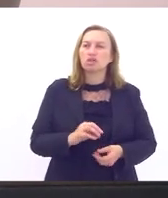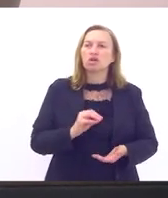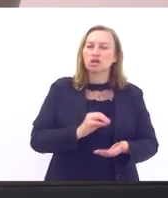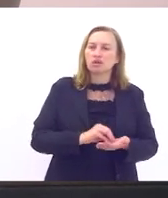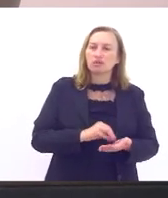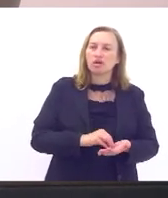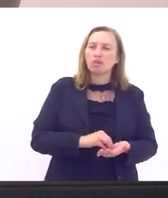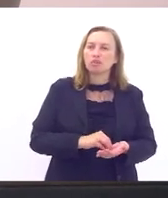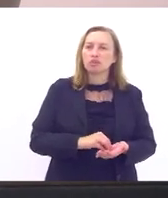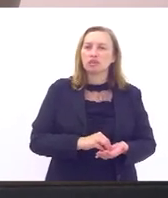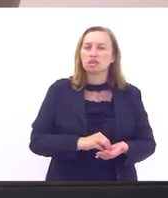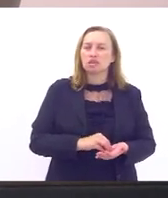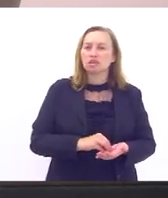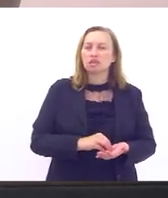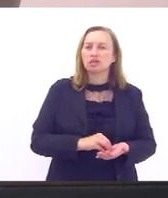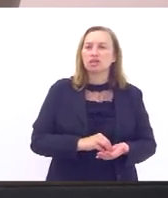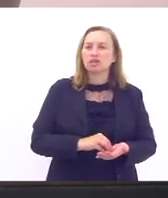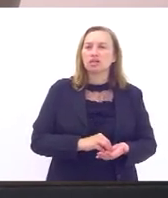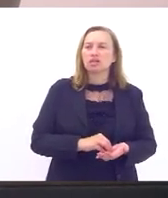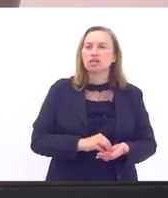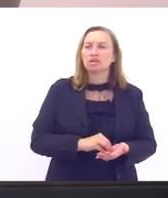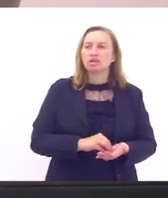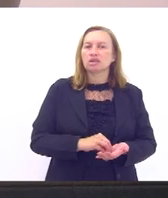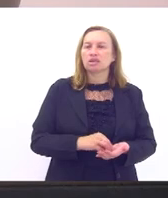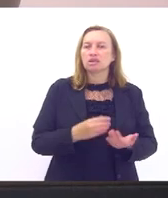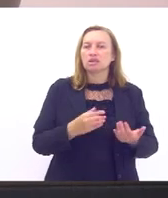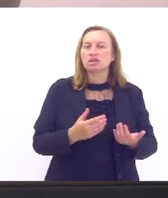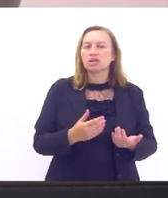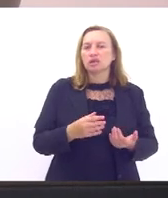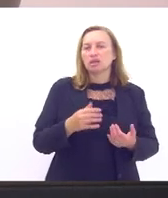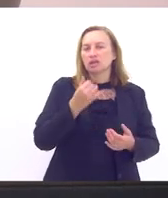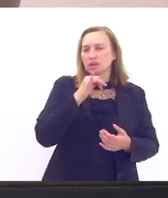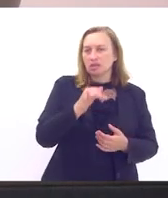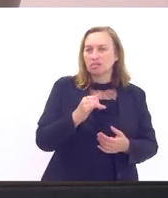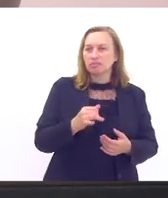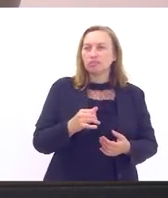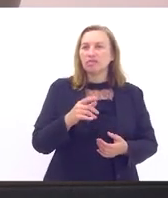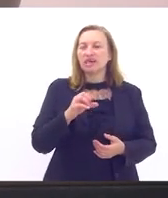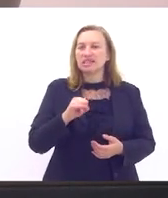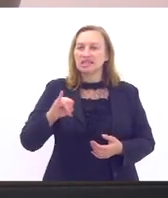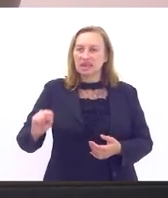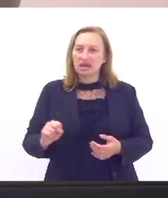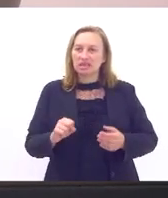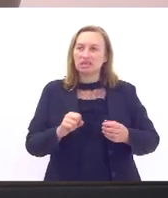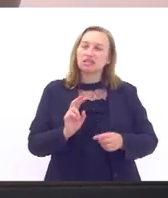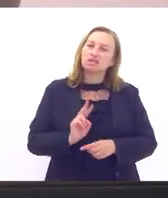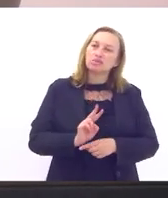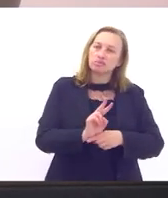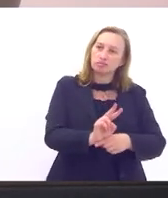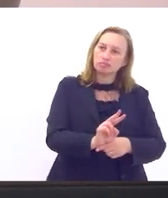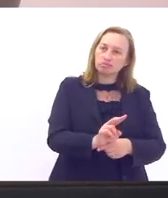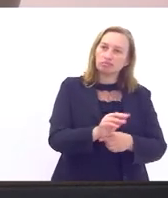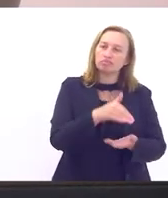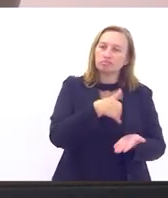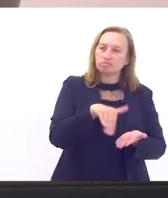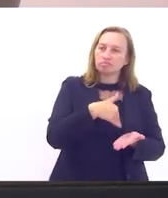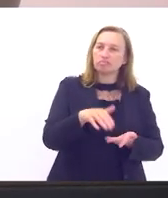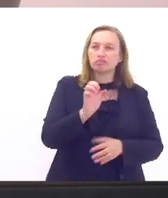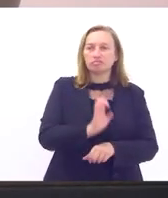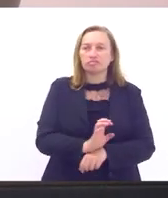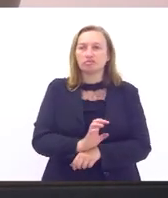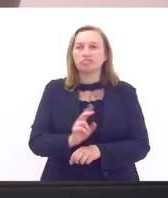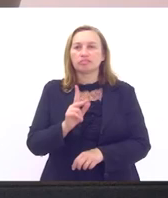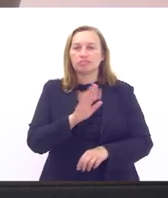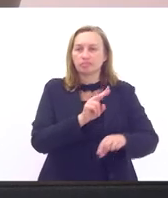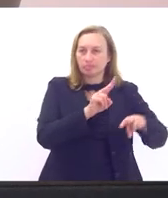e instabilidade de No-Break, a SES realizou um empréstimo, emprestou à Secretaria de Estado de Administração Penitenciária, porque, no final de contas,